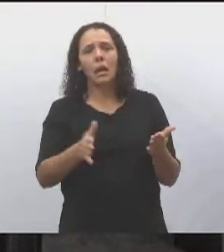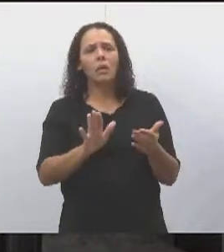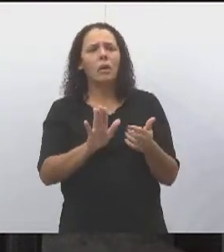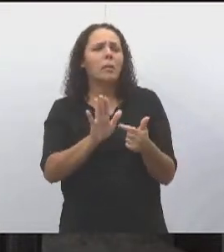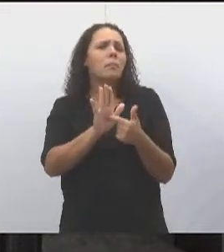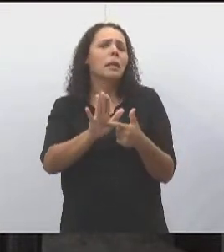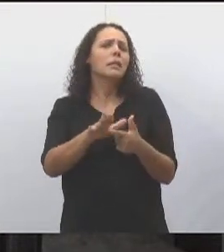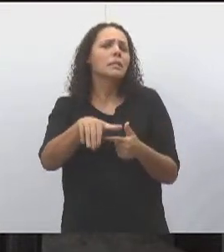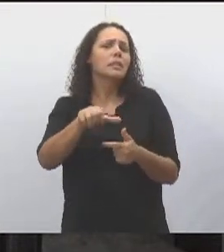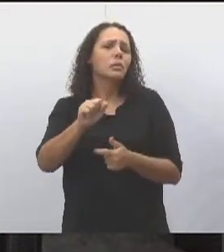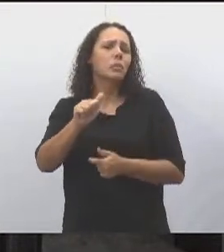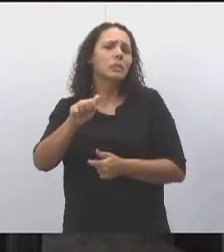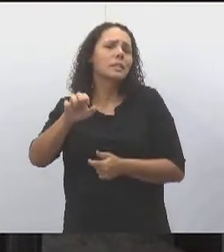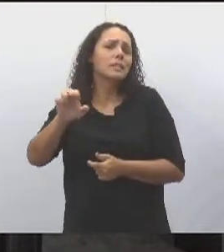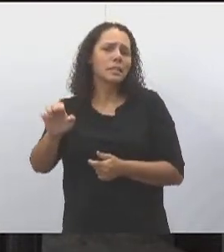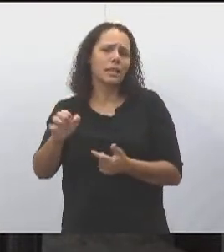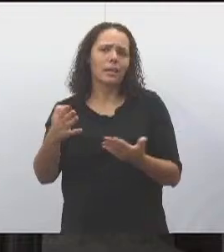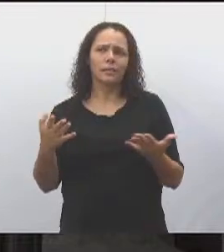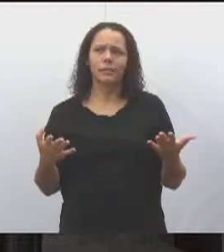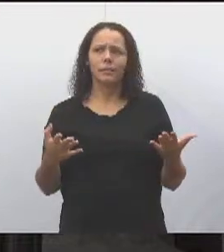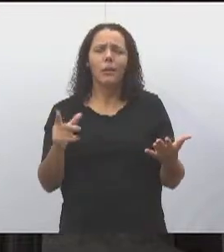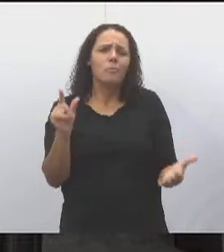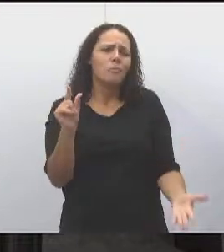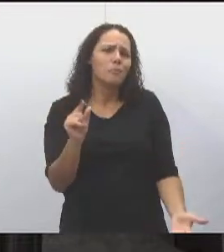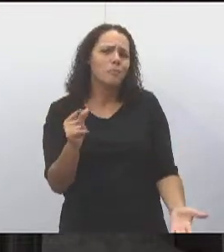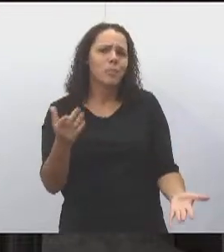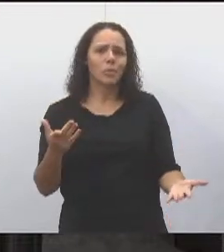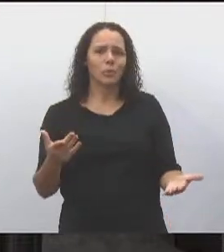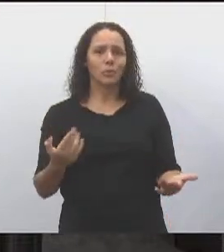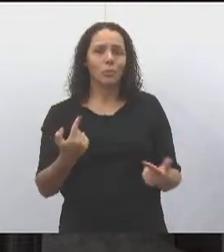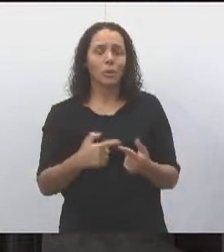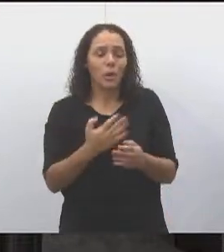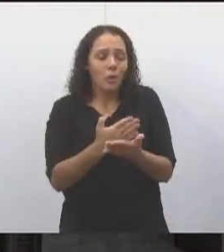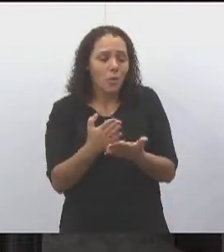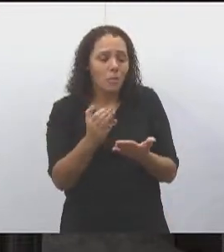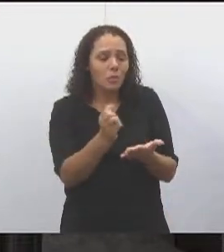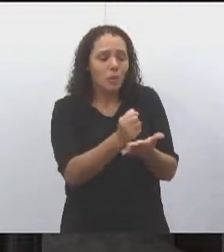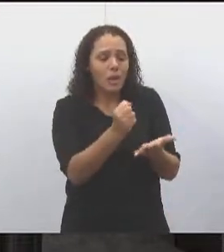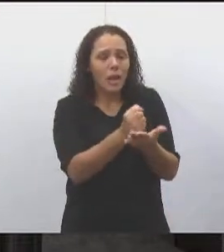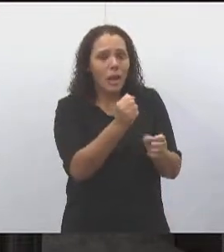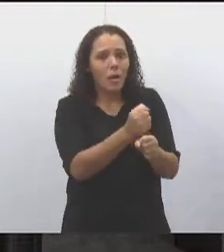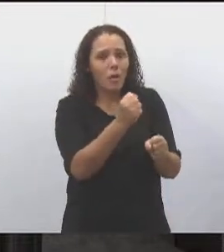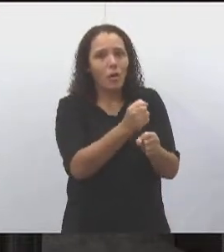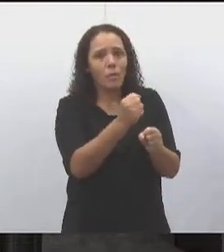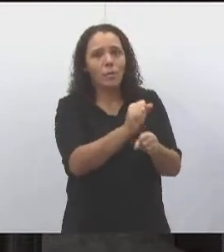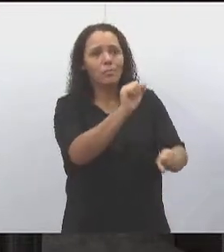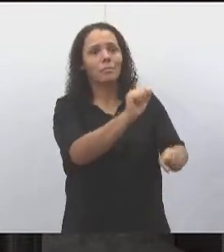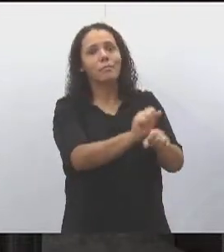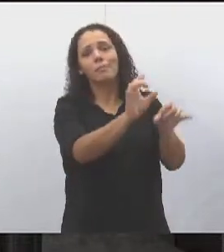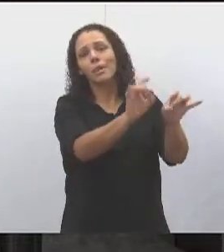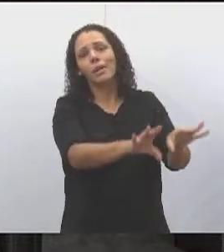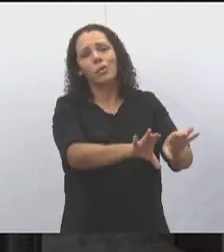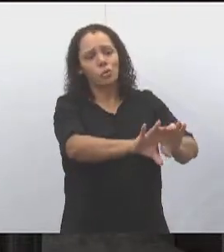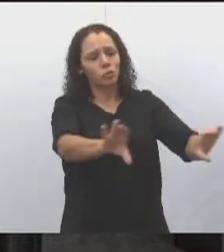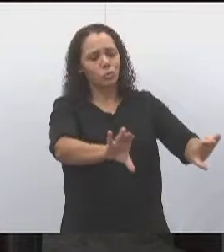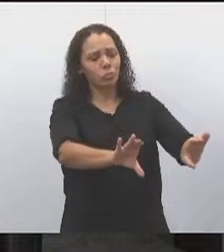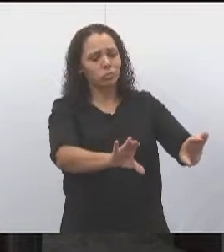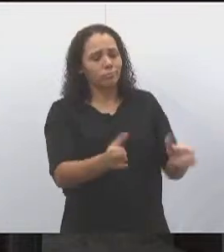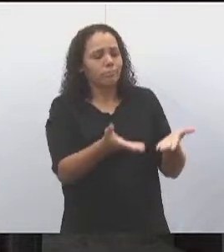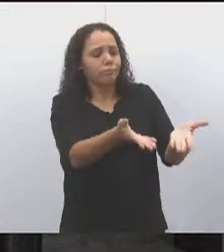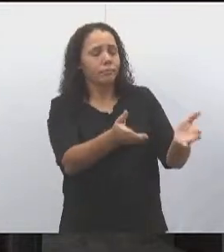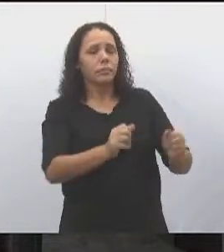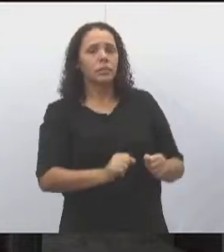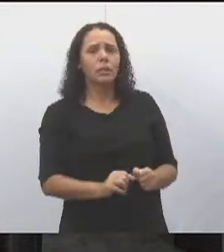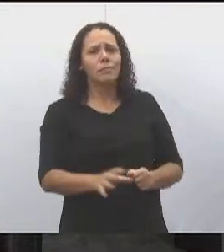né? É muito pouco. Porque começou uma obra, largou abandonada lá, os tubos jogados no chão, e está